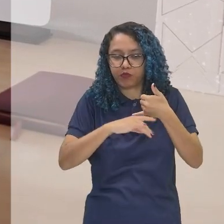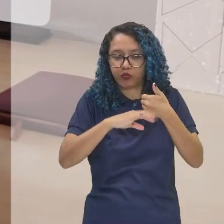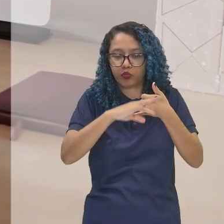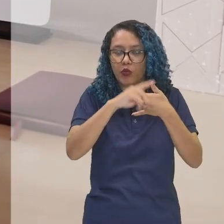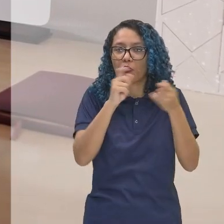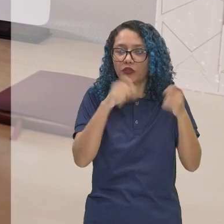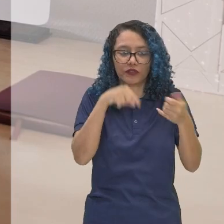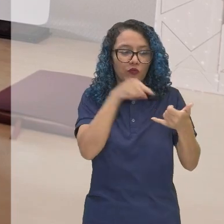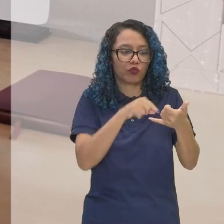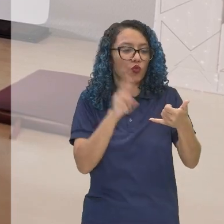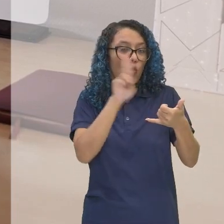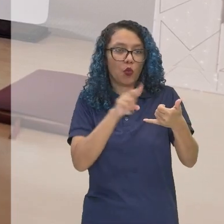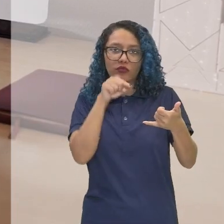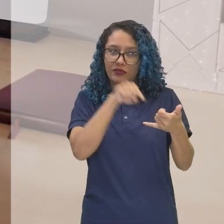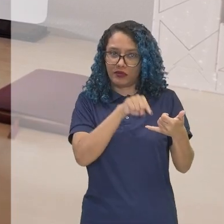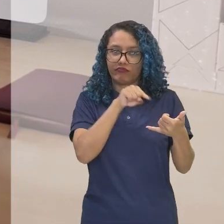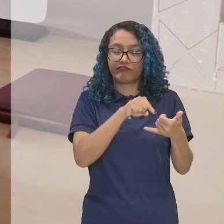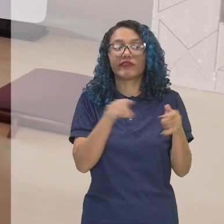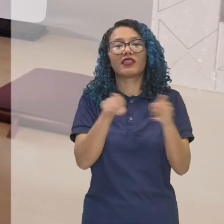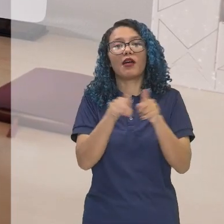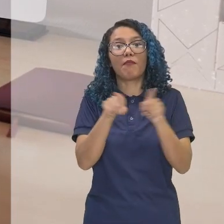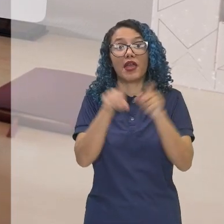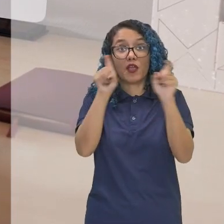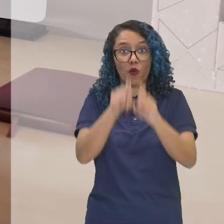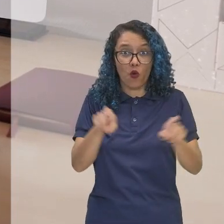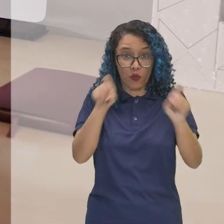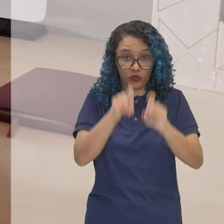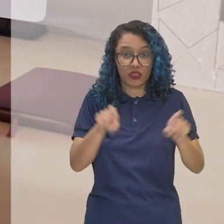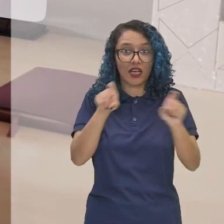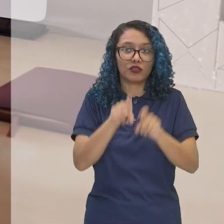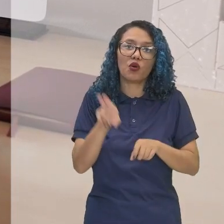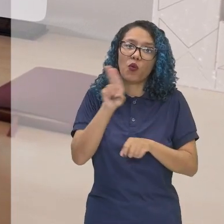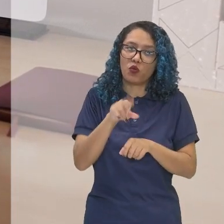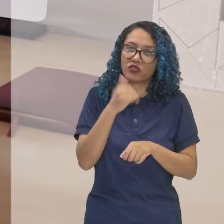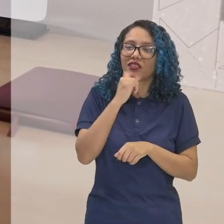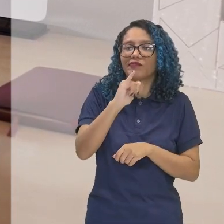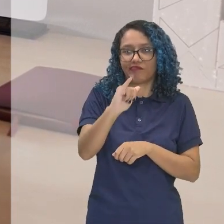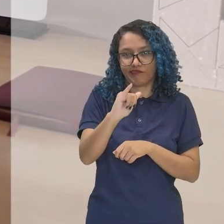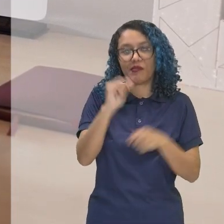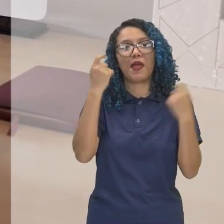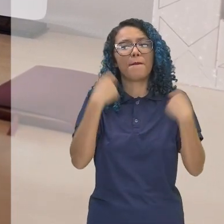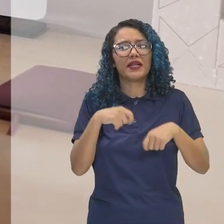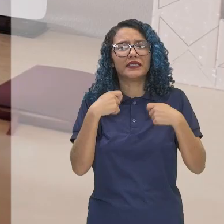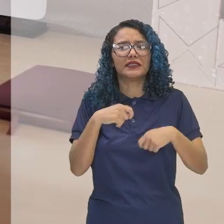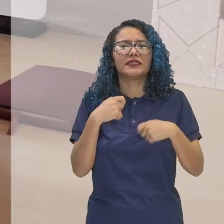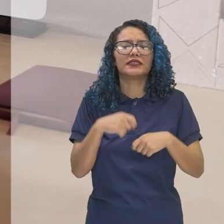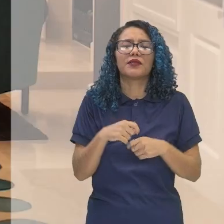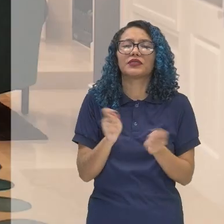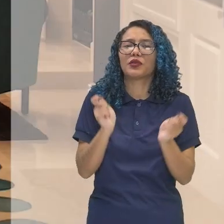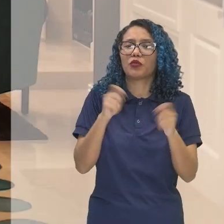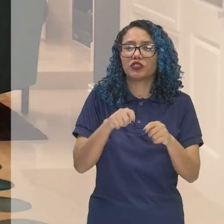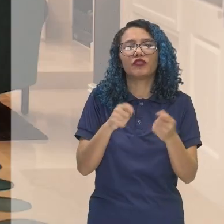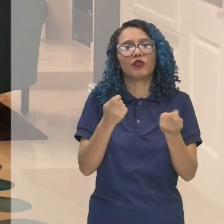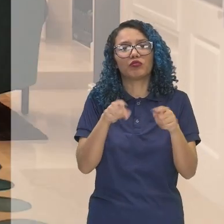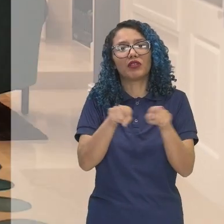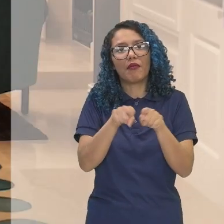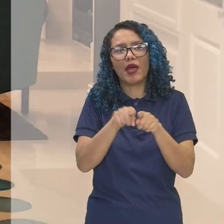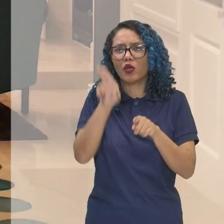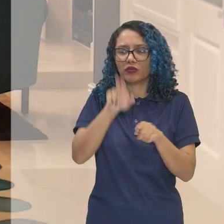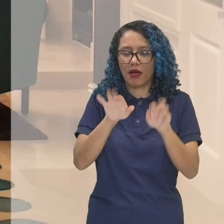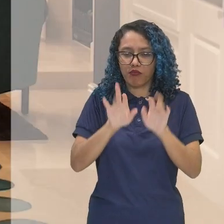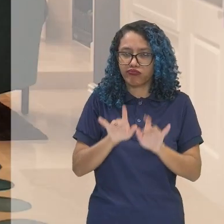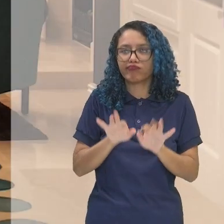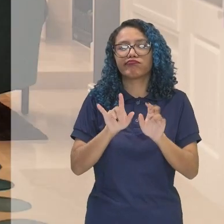nossos computadores necessitam de energia elétrica para poderem funcionar.